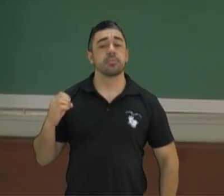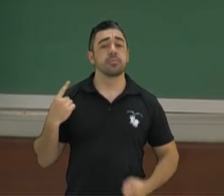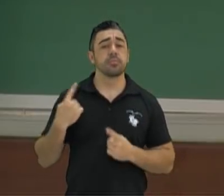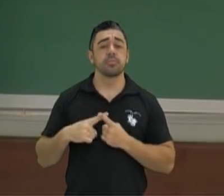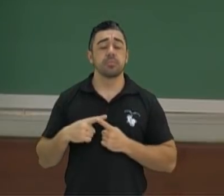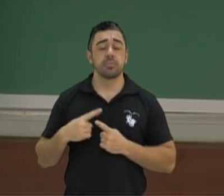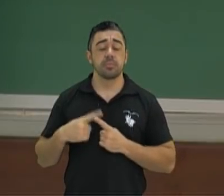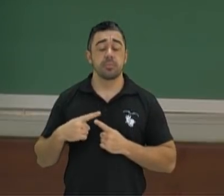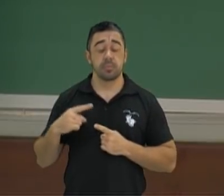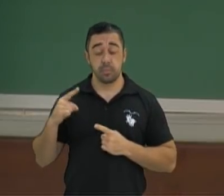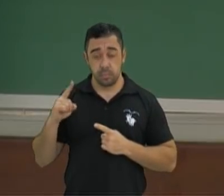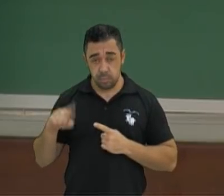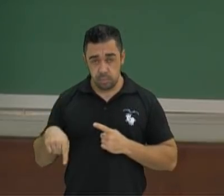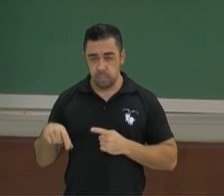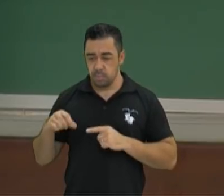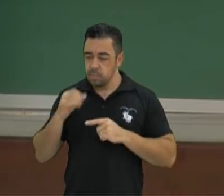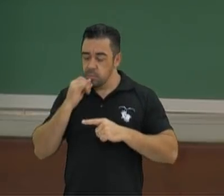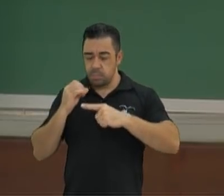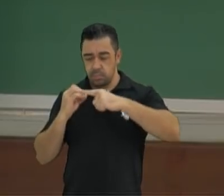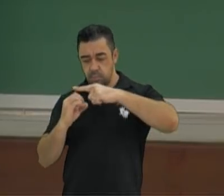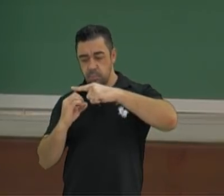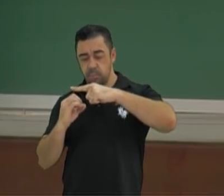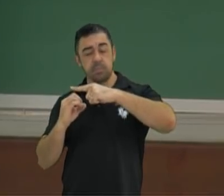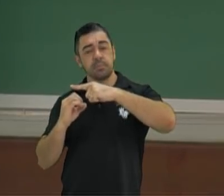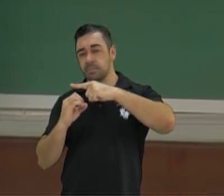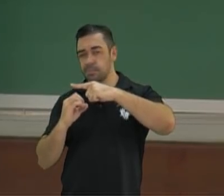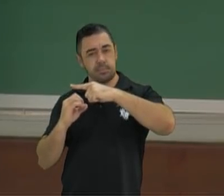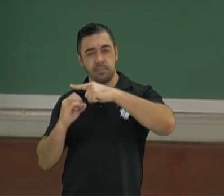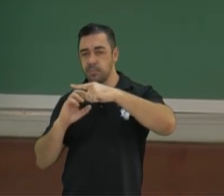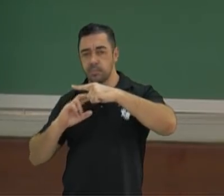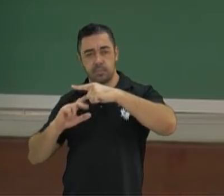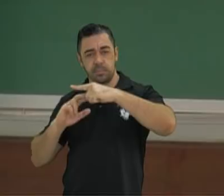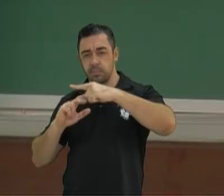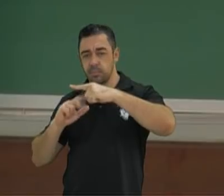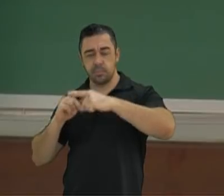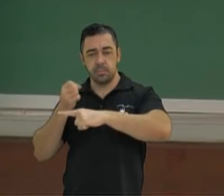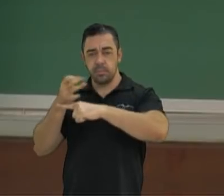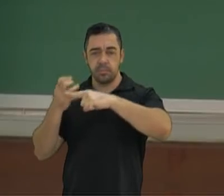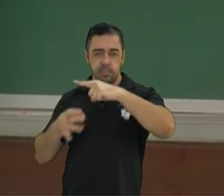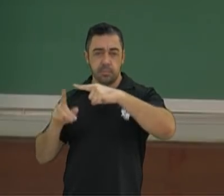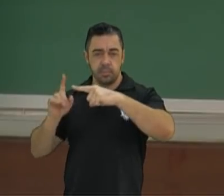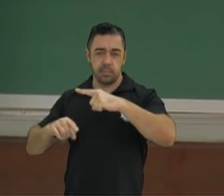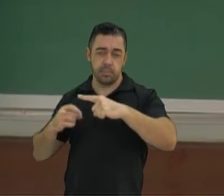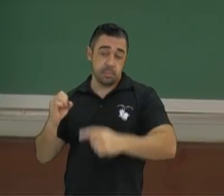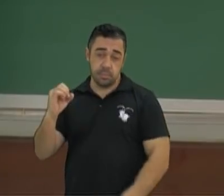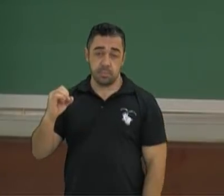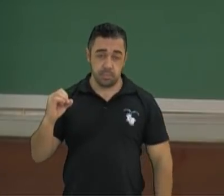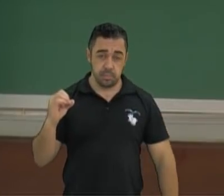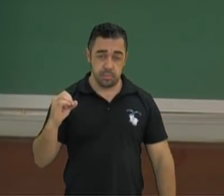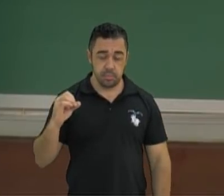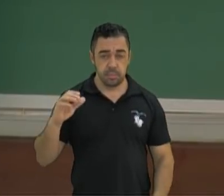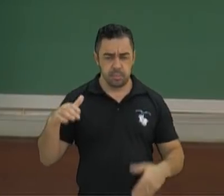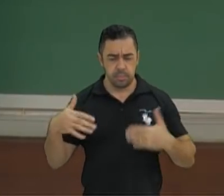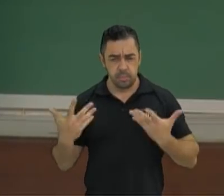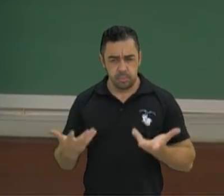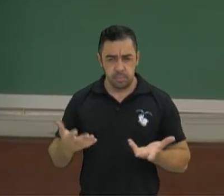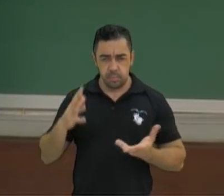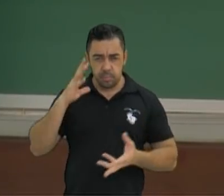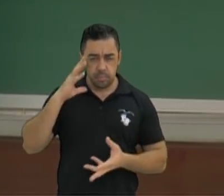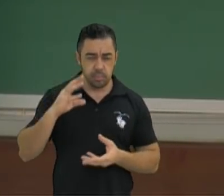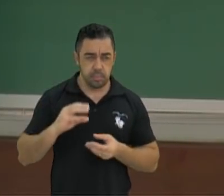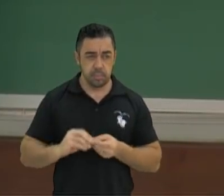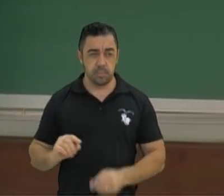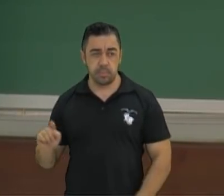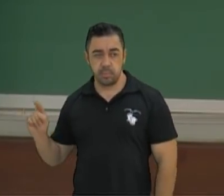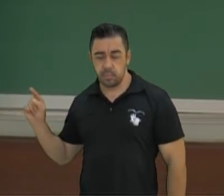zero? Porque se for zero, aí ele já não é mais um número fracionário, ok? Vamos interpretar aqui